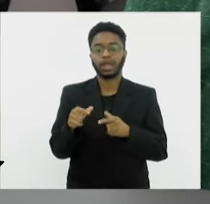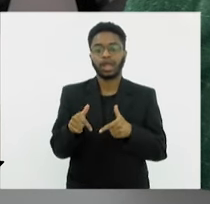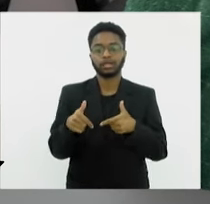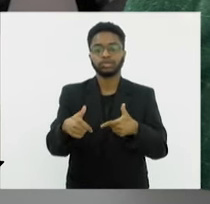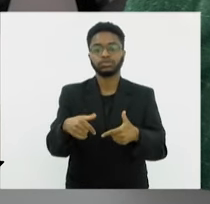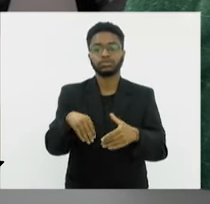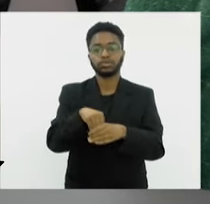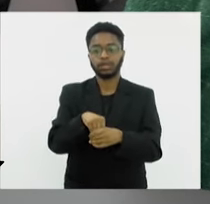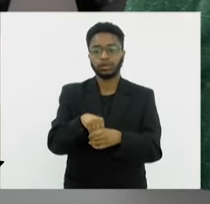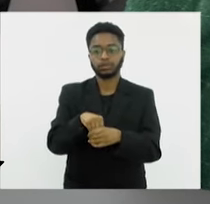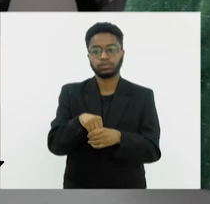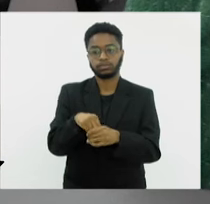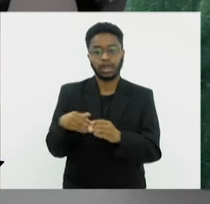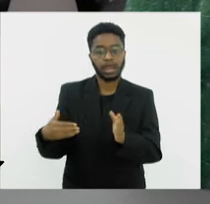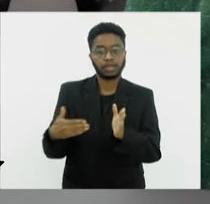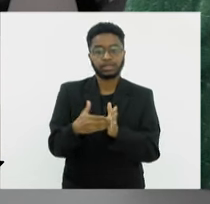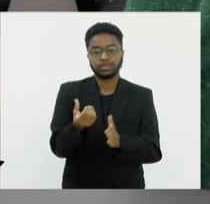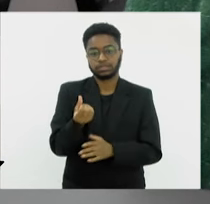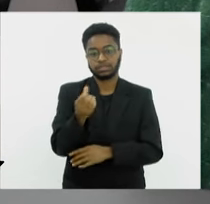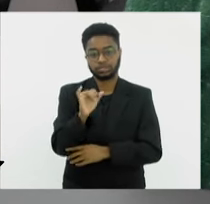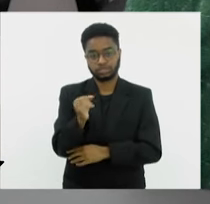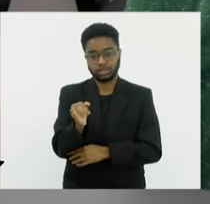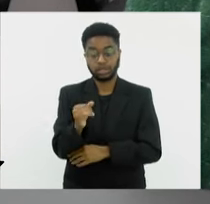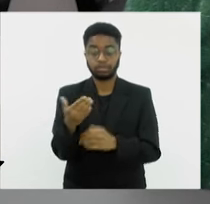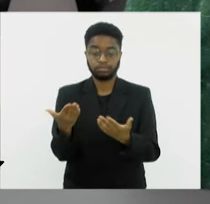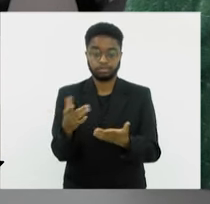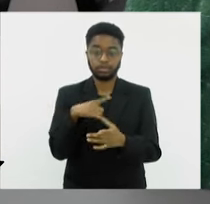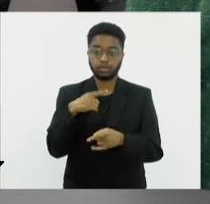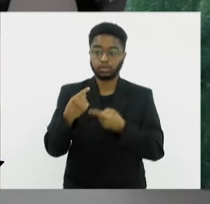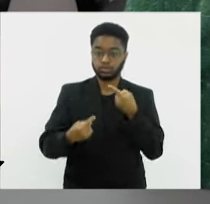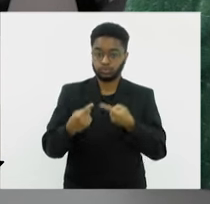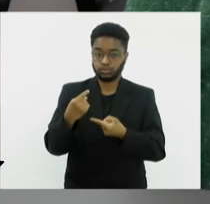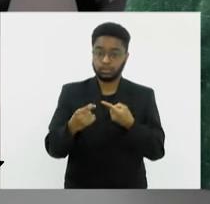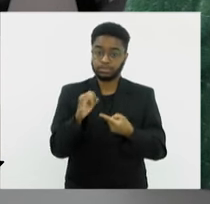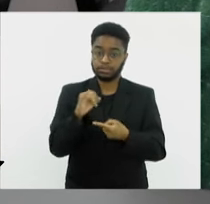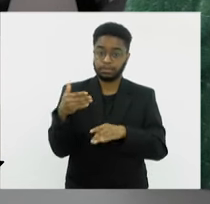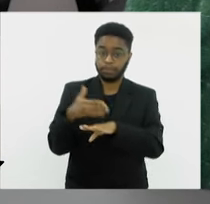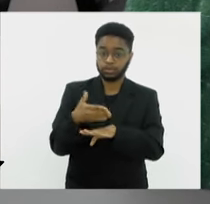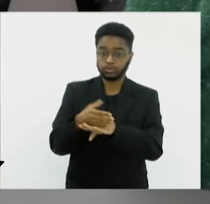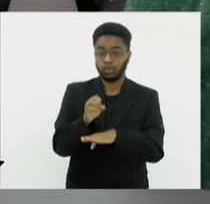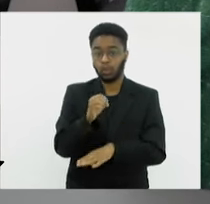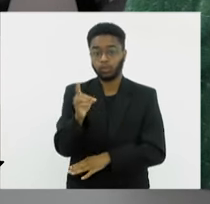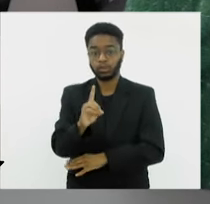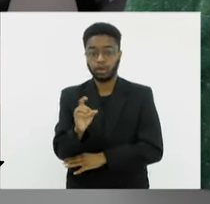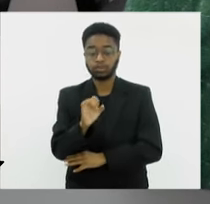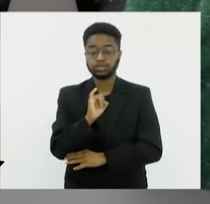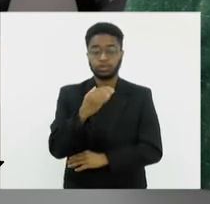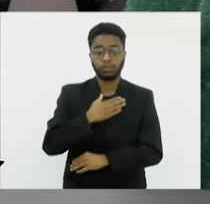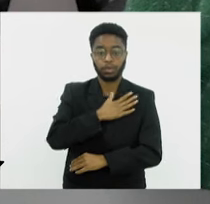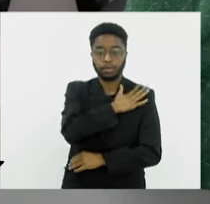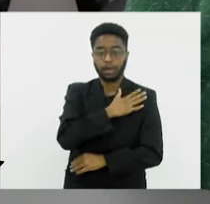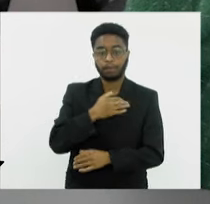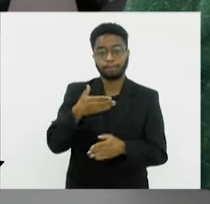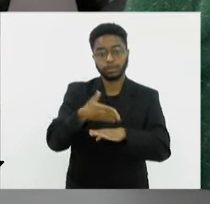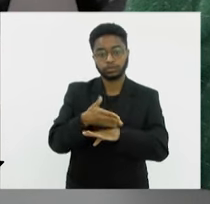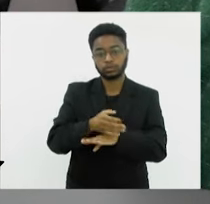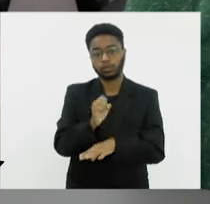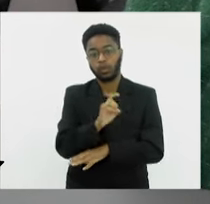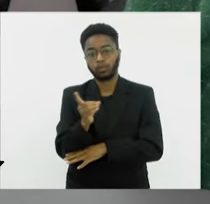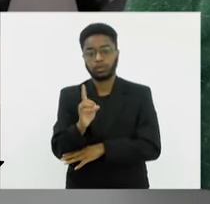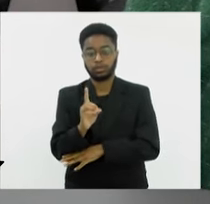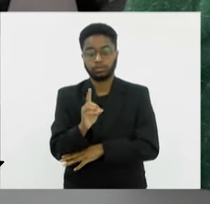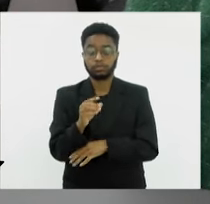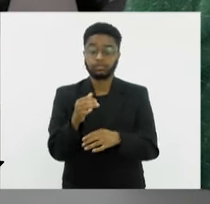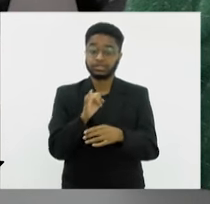até, talvez, o 6 de janeiro. E aí a discussão se ele teve participação ou não, se os militares tiveram participação ou não, se